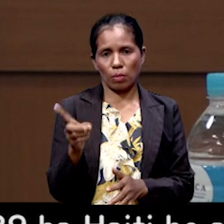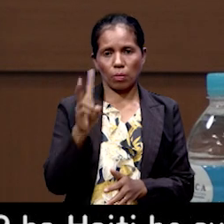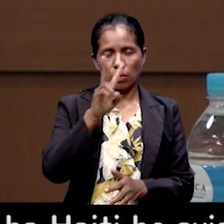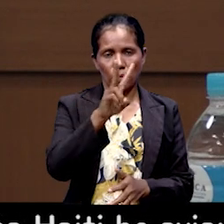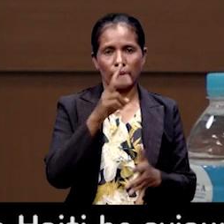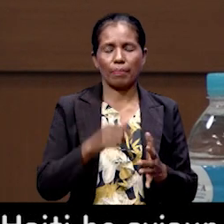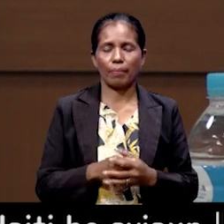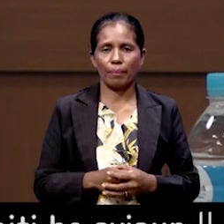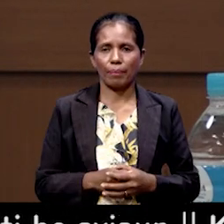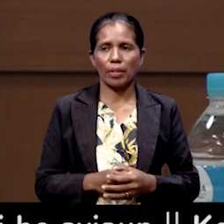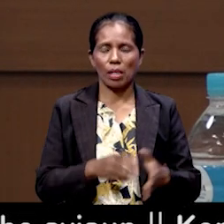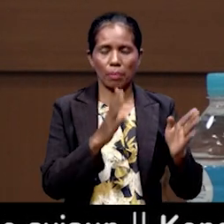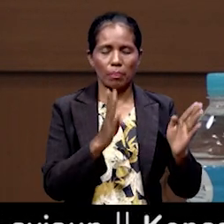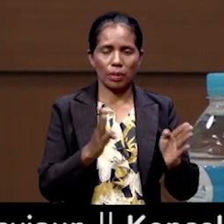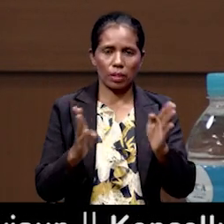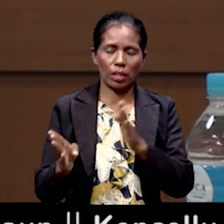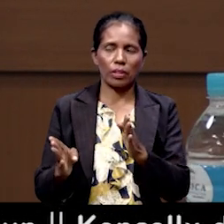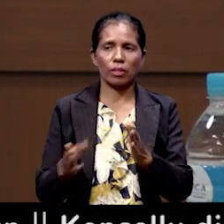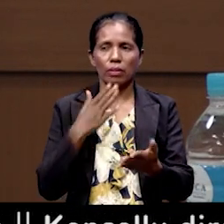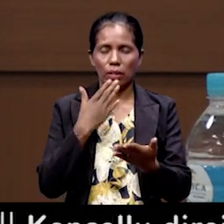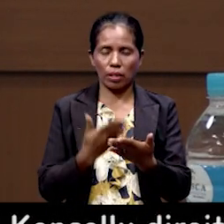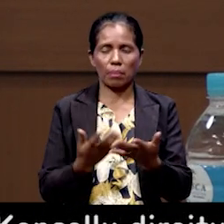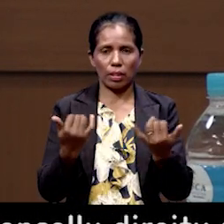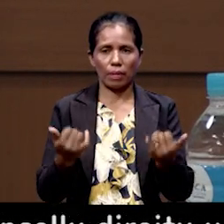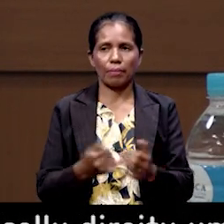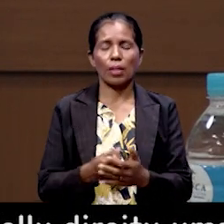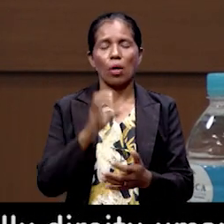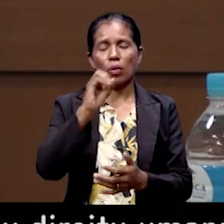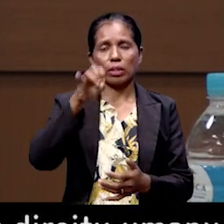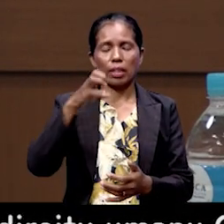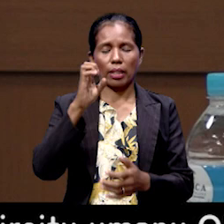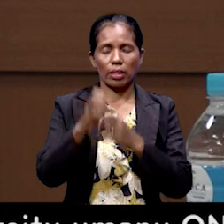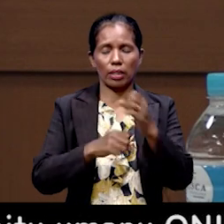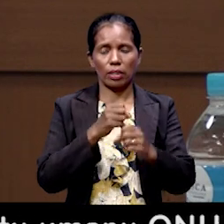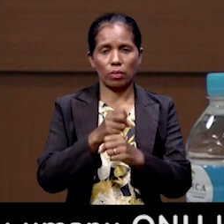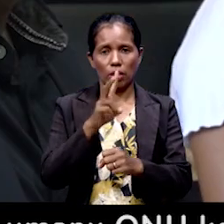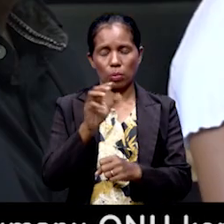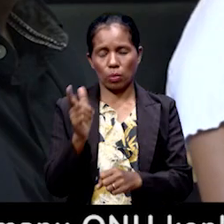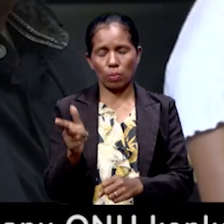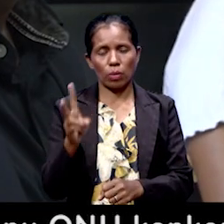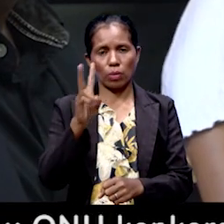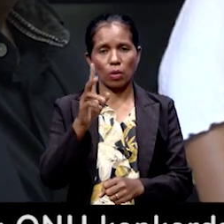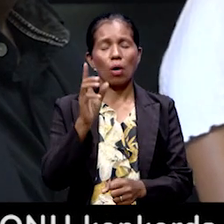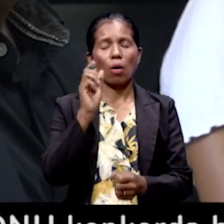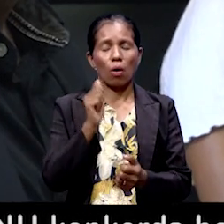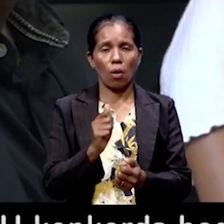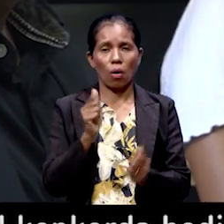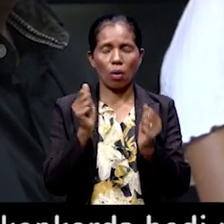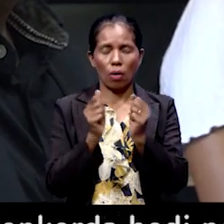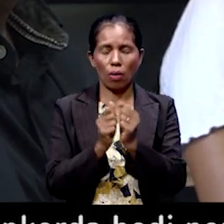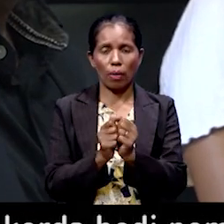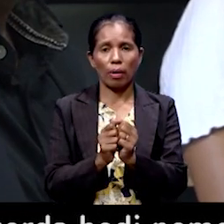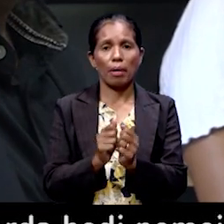2022. Né? Processo normal, Macné. Orçamento Geral do Estado, Rion Rua, Rua Nulo, Recin Rua, Robilhão, Ida Ponto, Nen Recin,